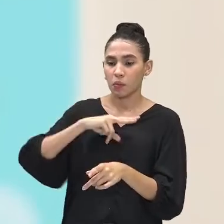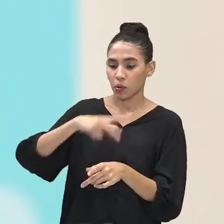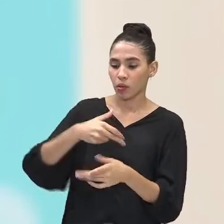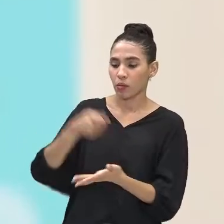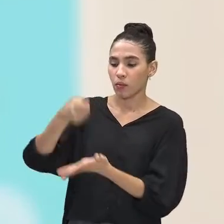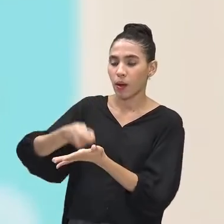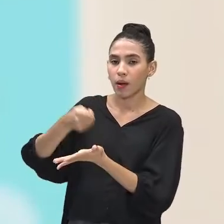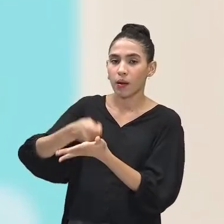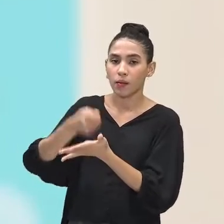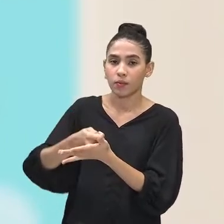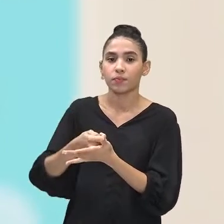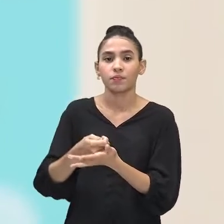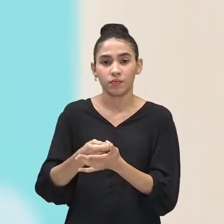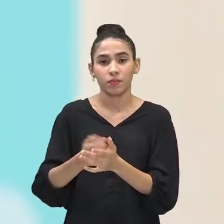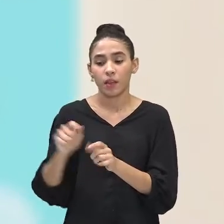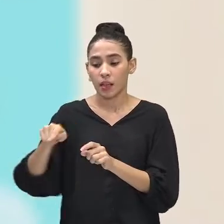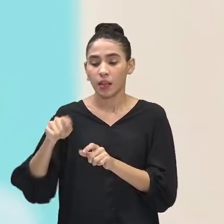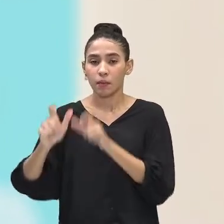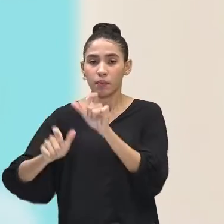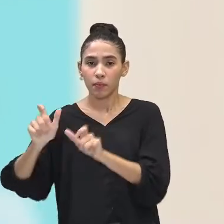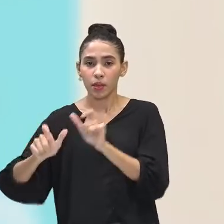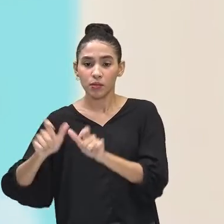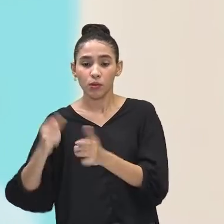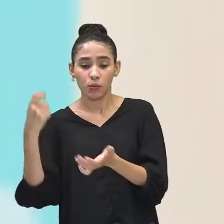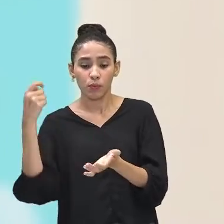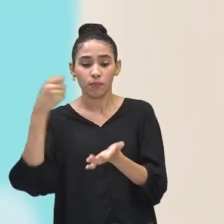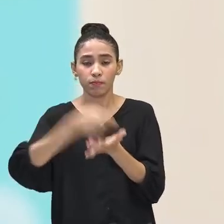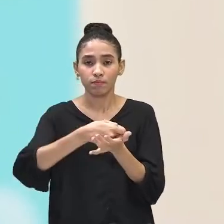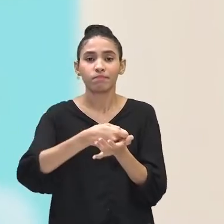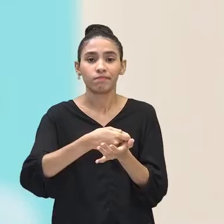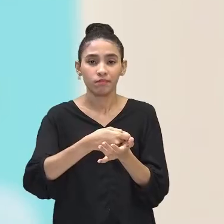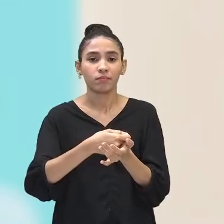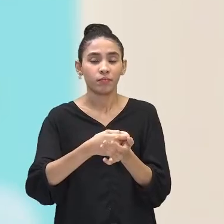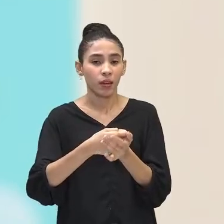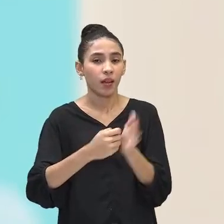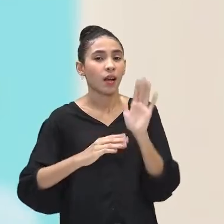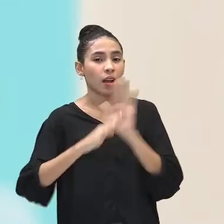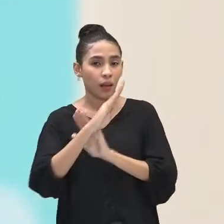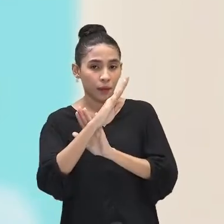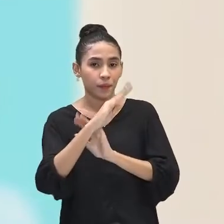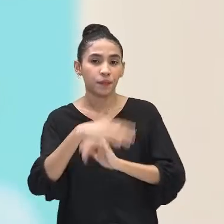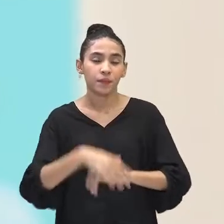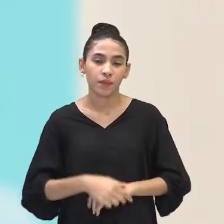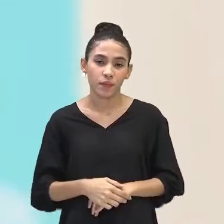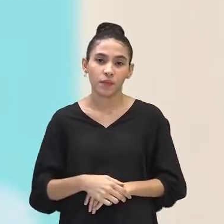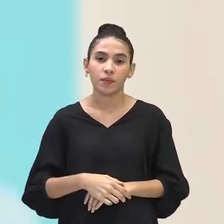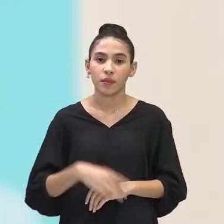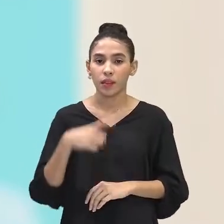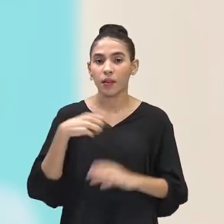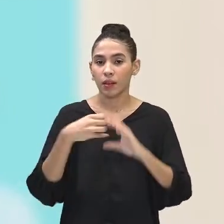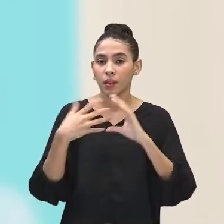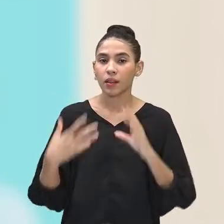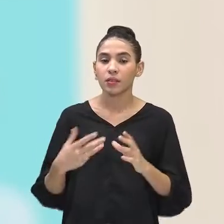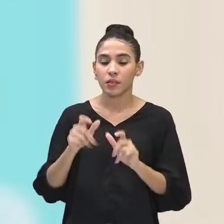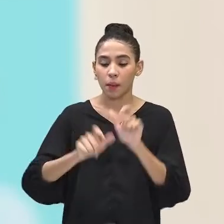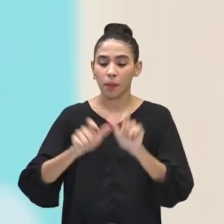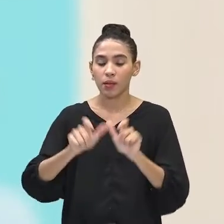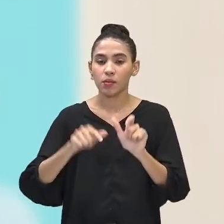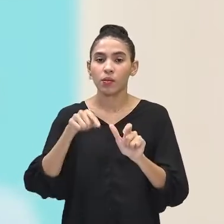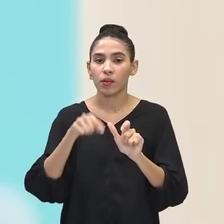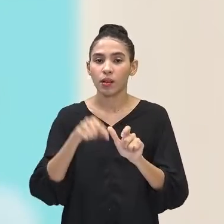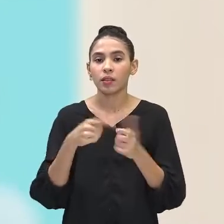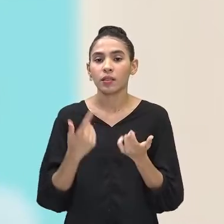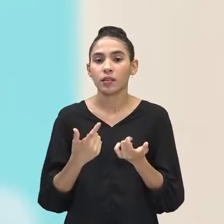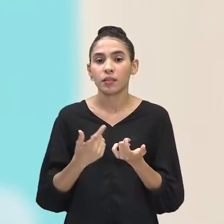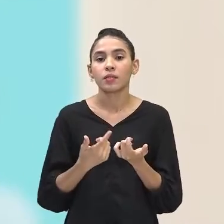Gerais começaram a pagar muito mais. Então esse foi um dos fatores que levou aí as pessoas que estavam ali, sobretudo